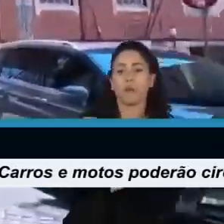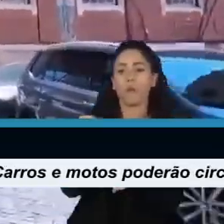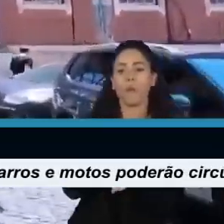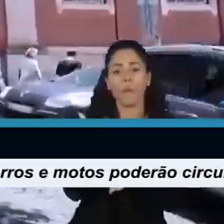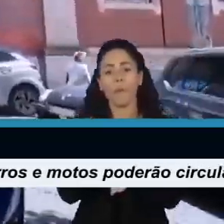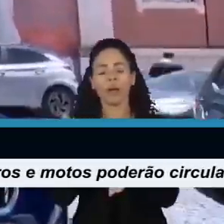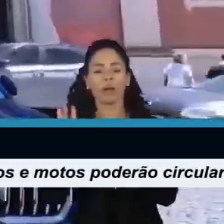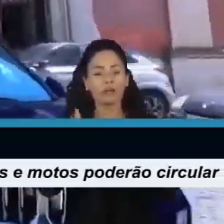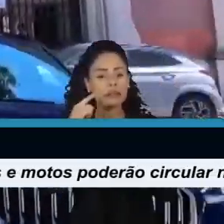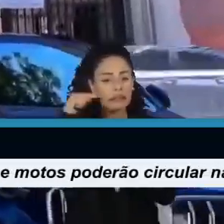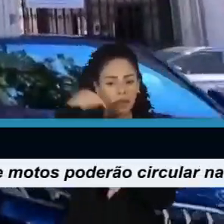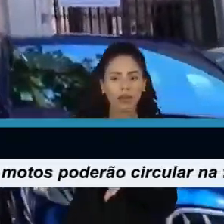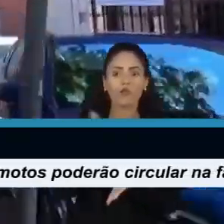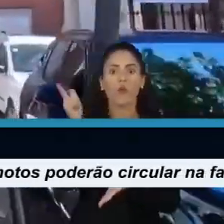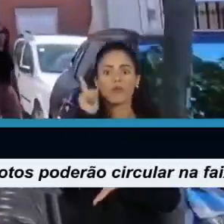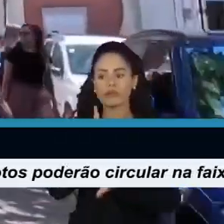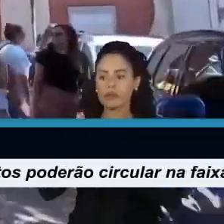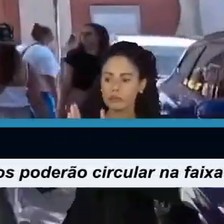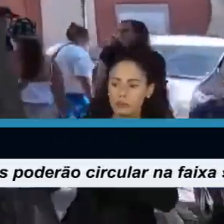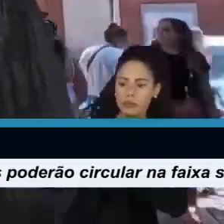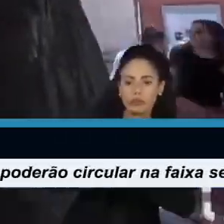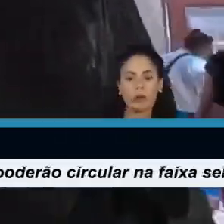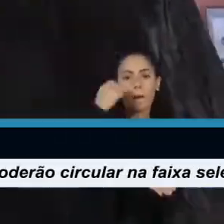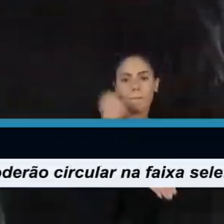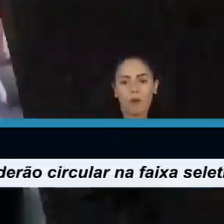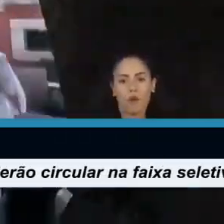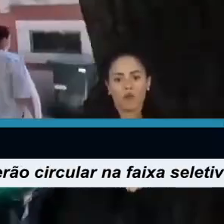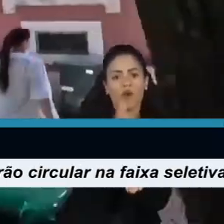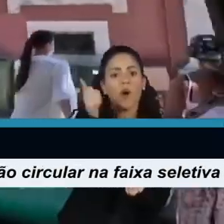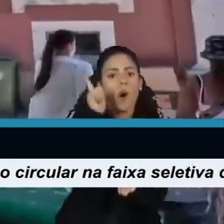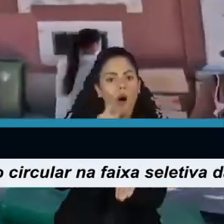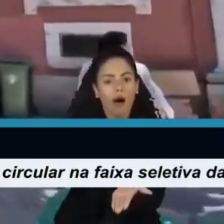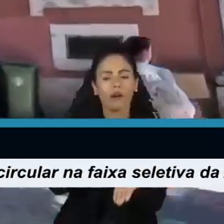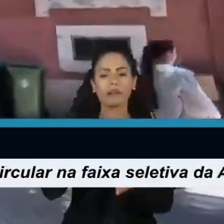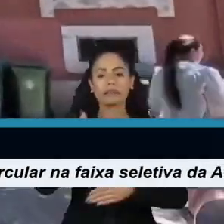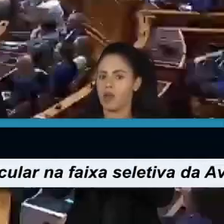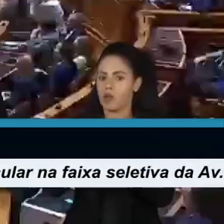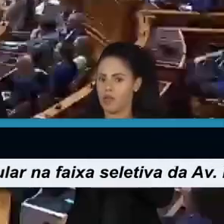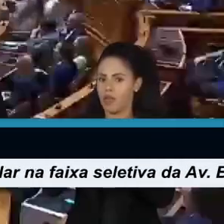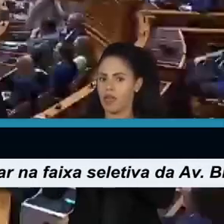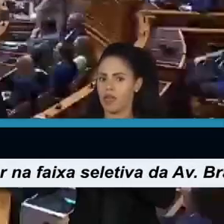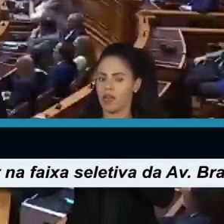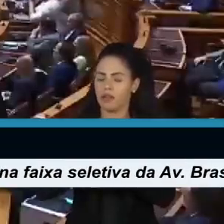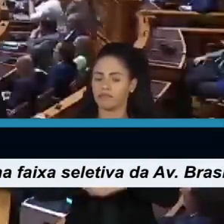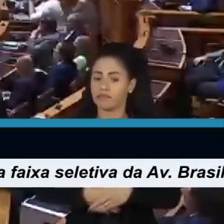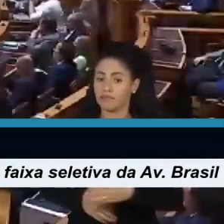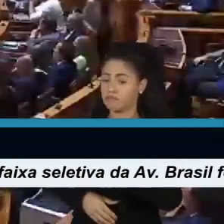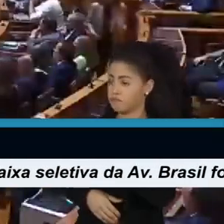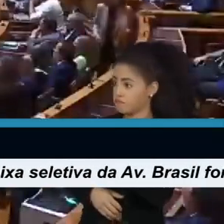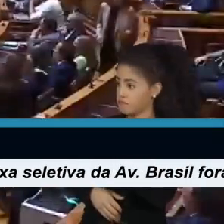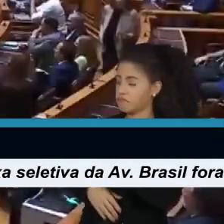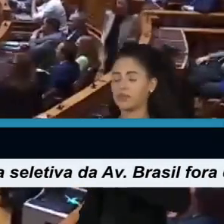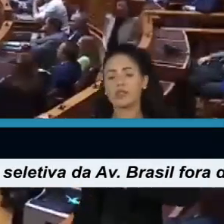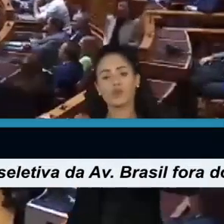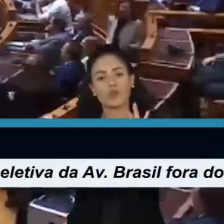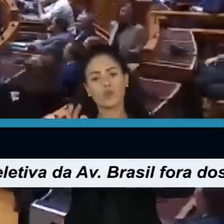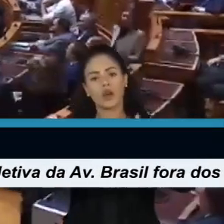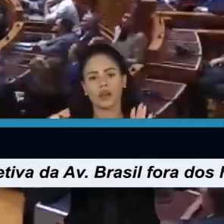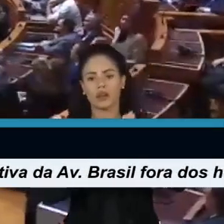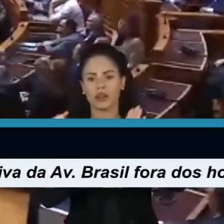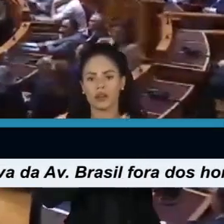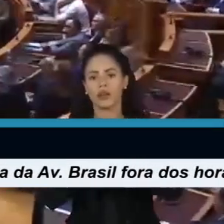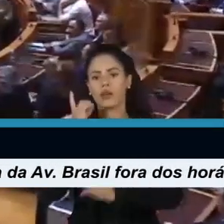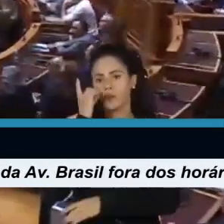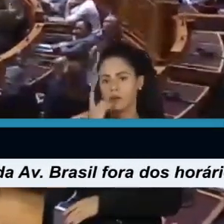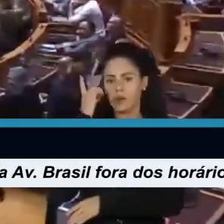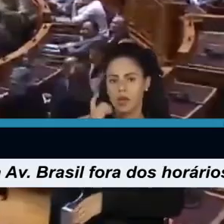só aqui fazem o processo de regularização, que chega a levar anos. Agora, o plano vai ser debatido pelos deputados